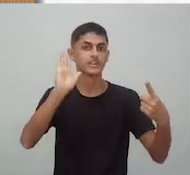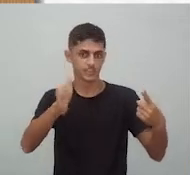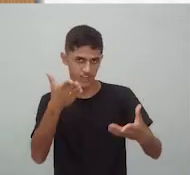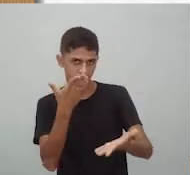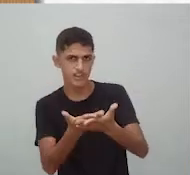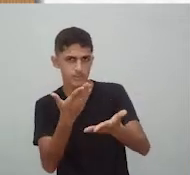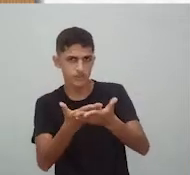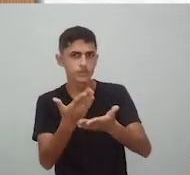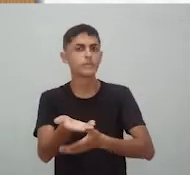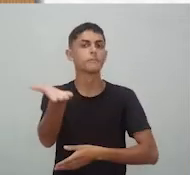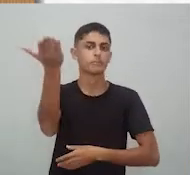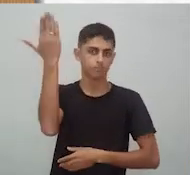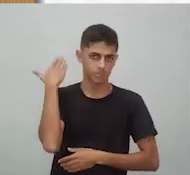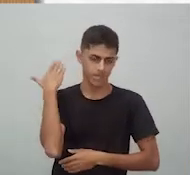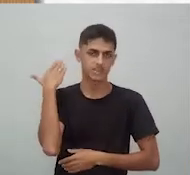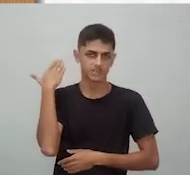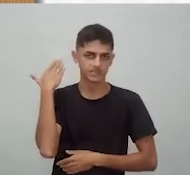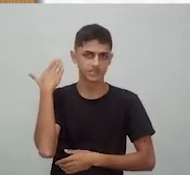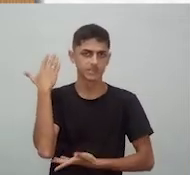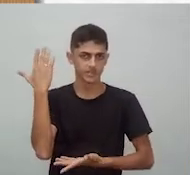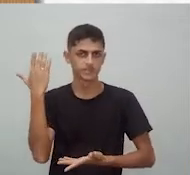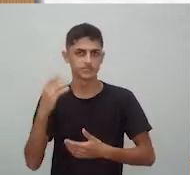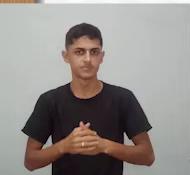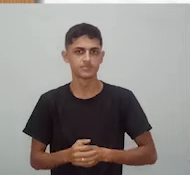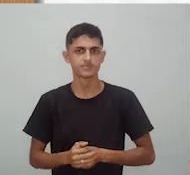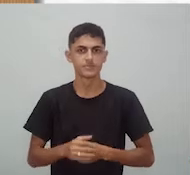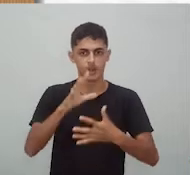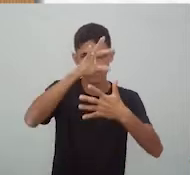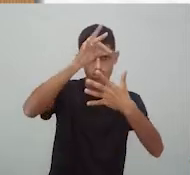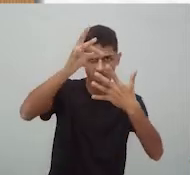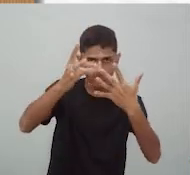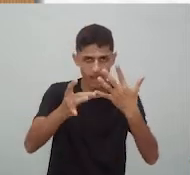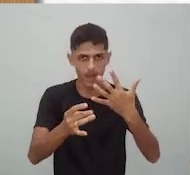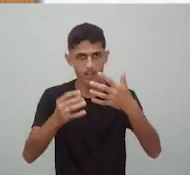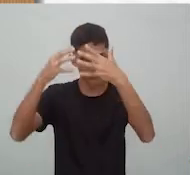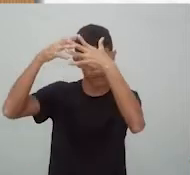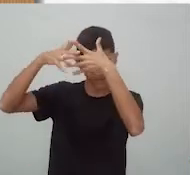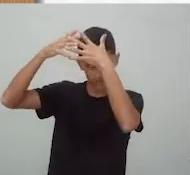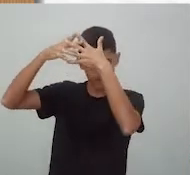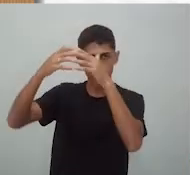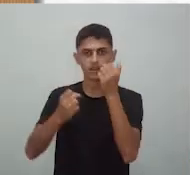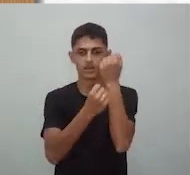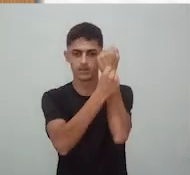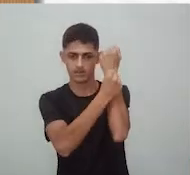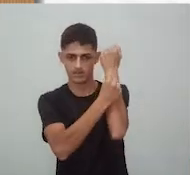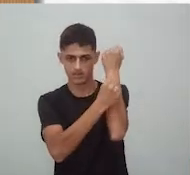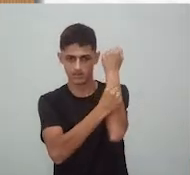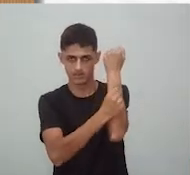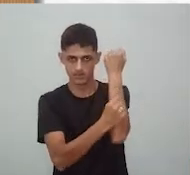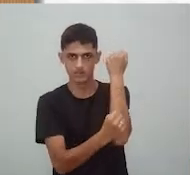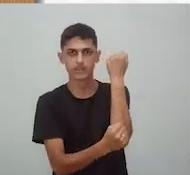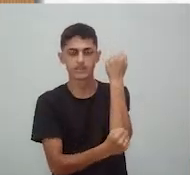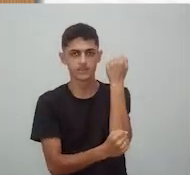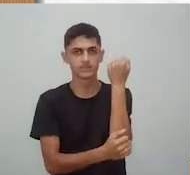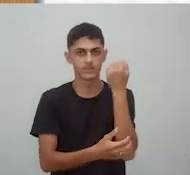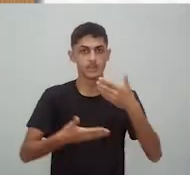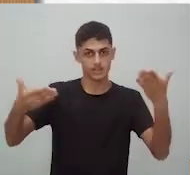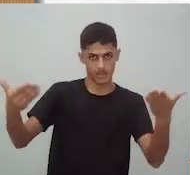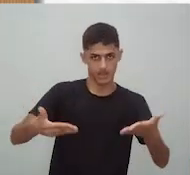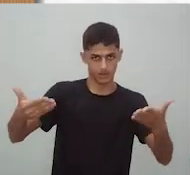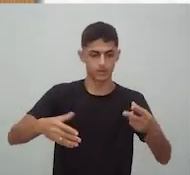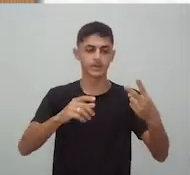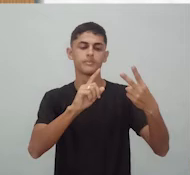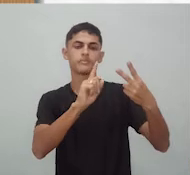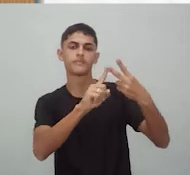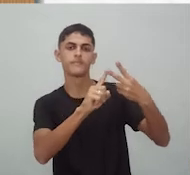estudou todas as partes do nosso encéfalo e da nossa medula. E a gente vai ver